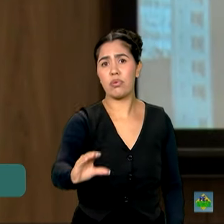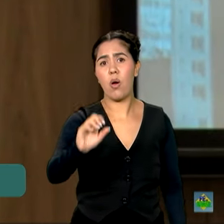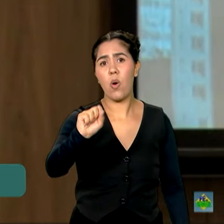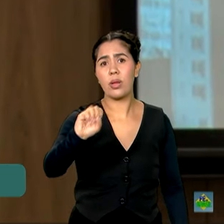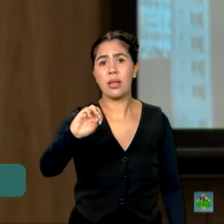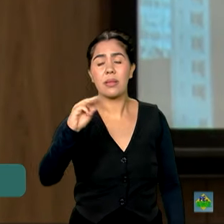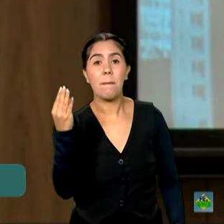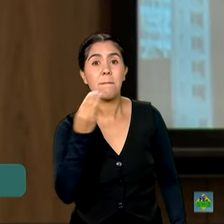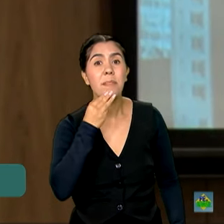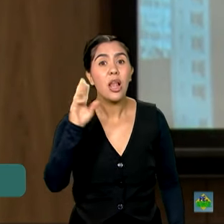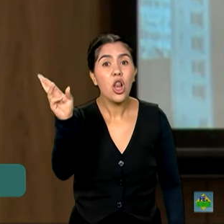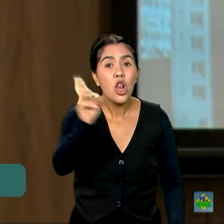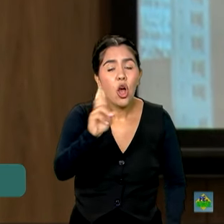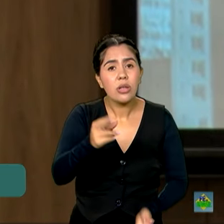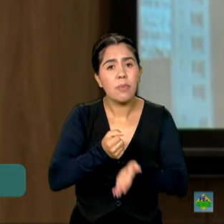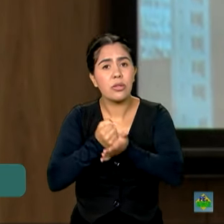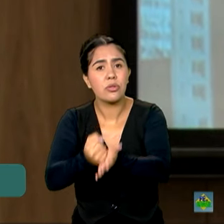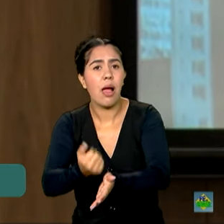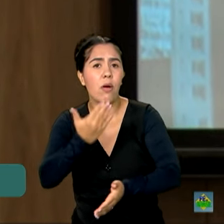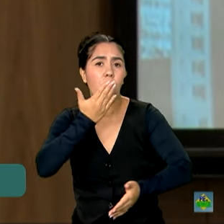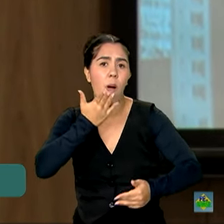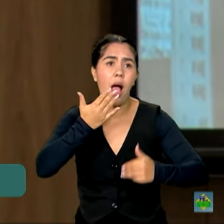ajuda humanitária. Não há como